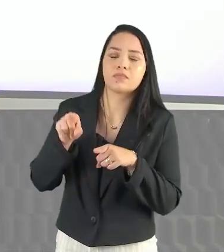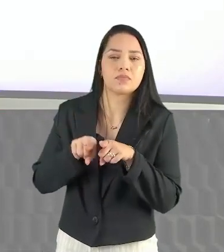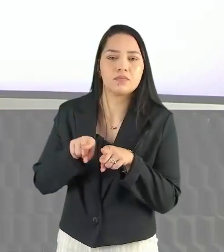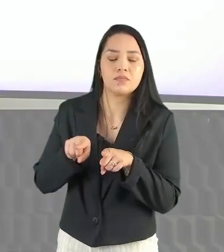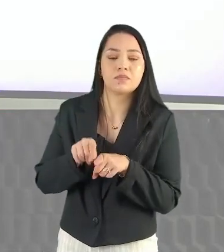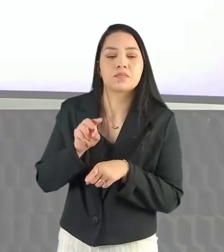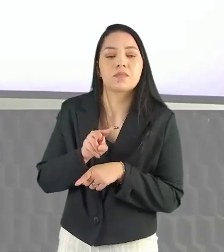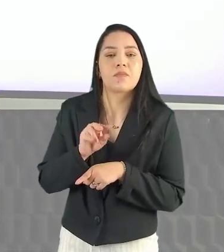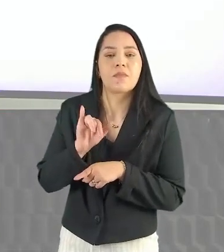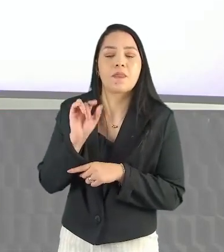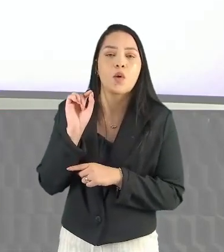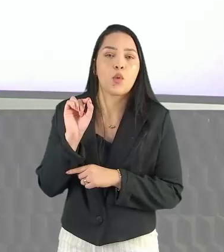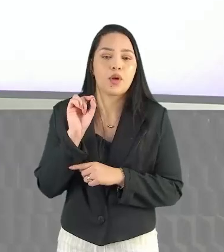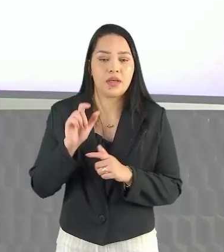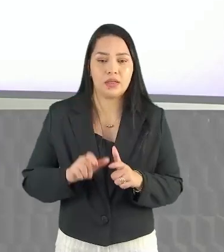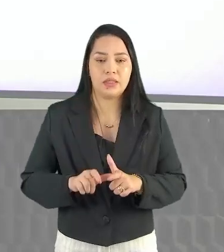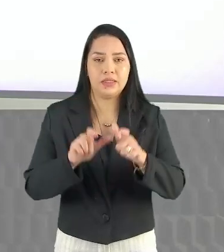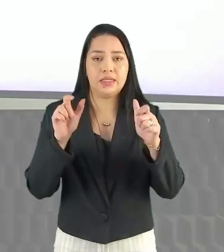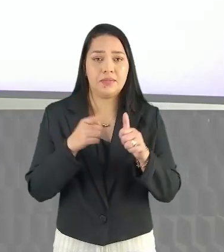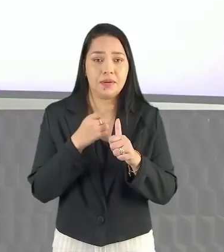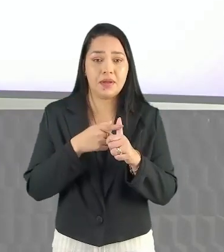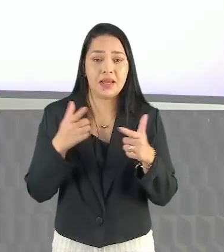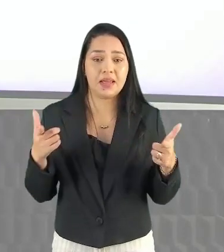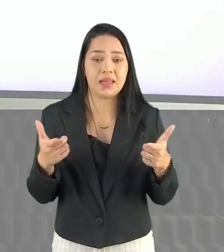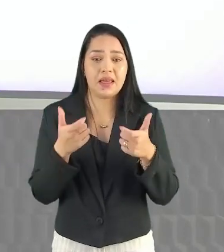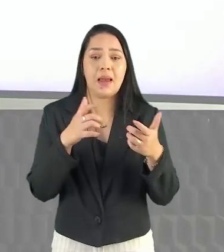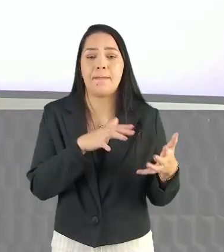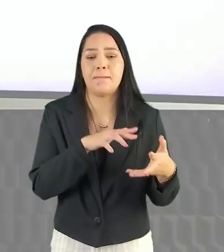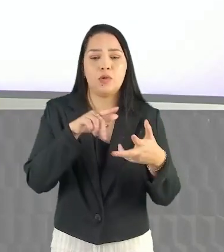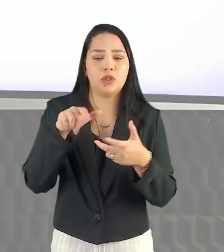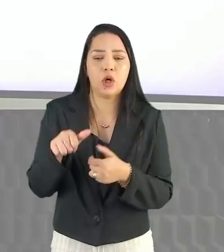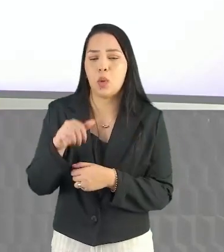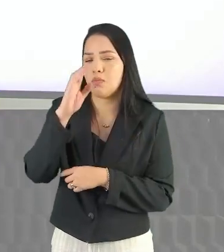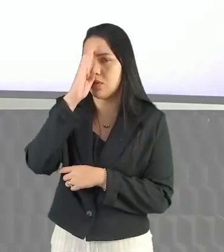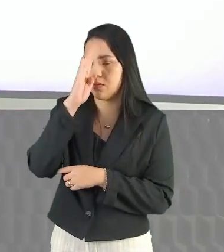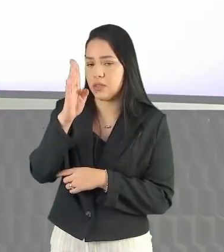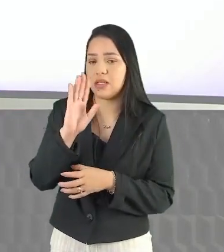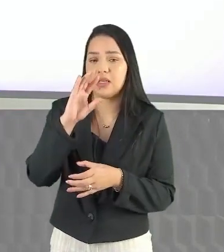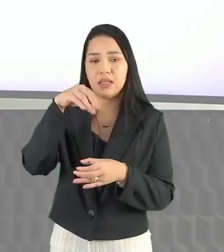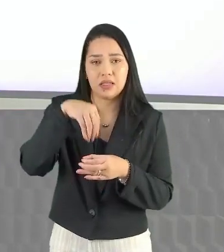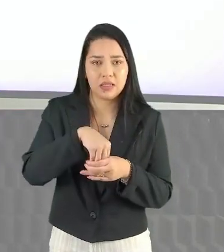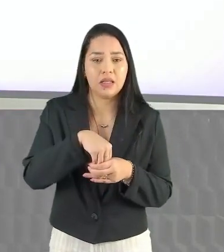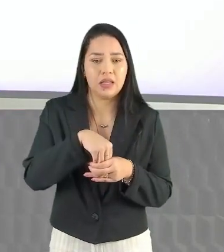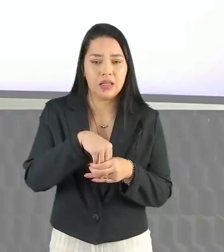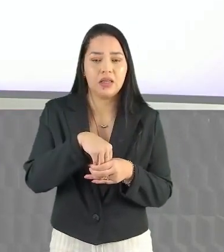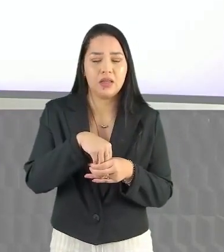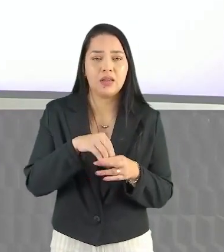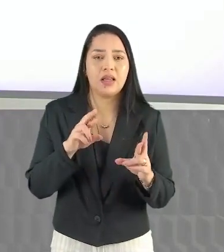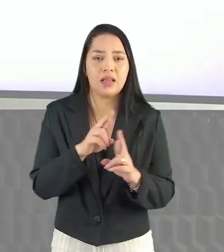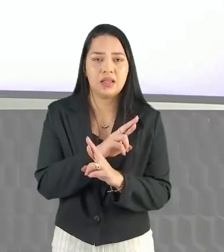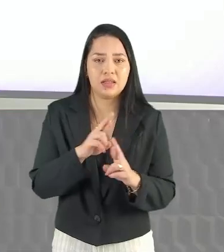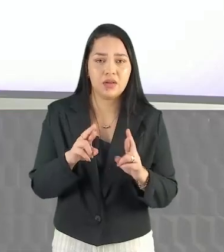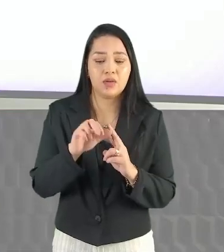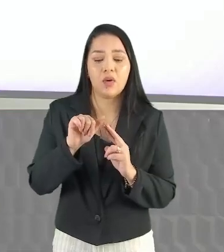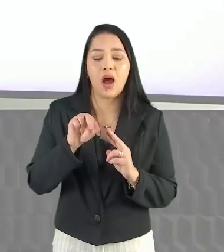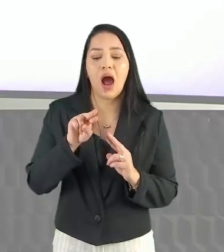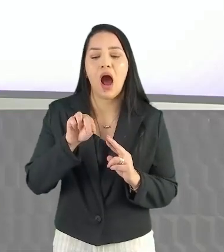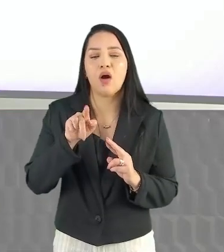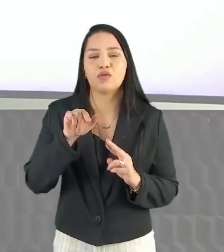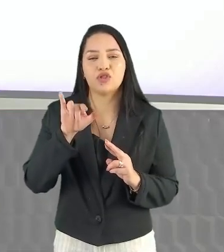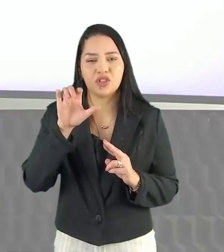vai, dessa maneira, eclodir essa Primeira Guerra Mundial. Esse conflito, principalmente, dentro desse expansionismo do Império